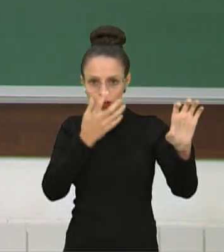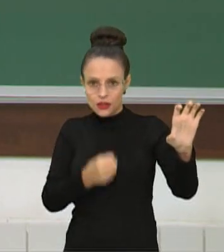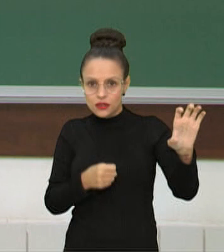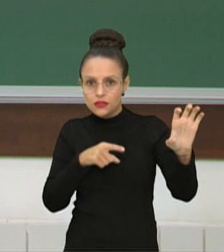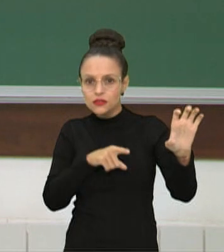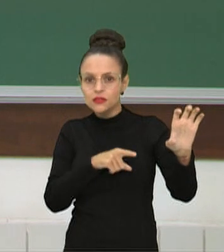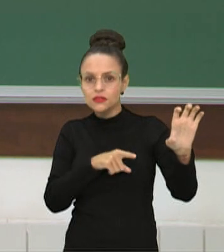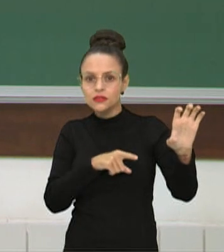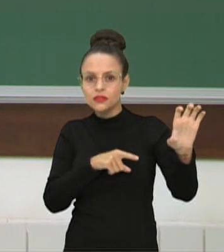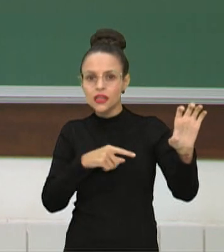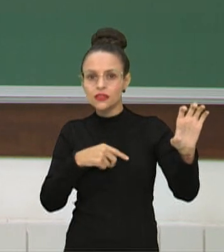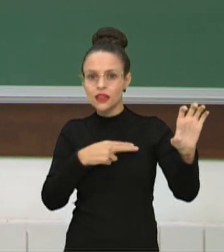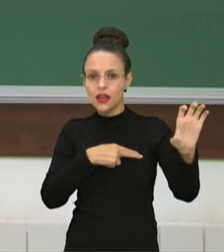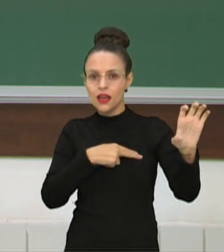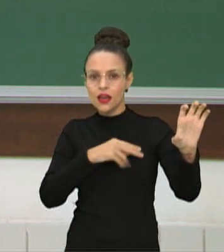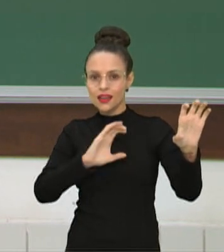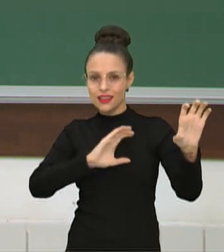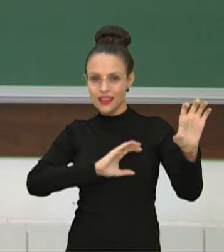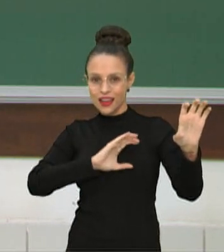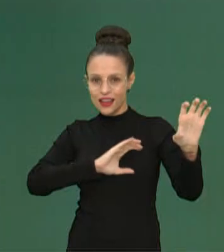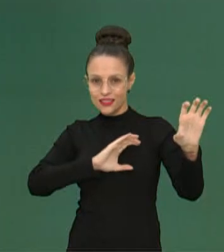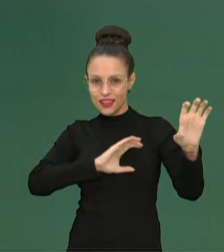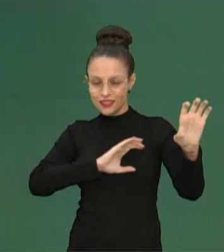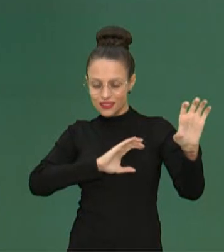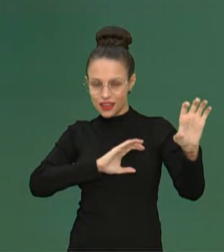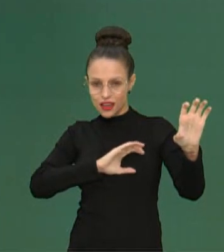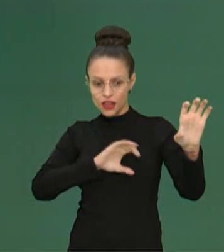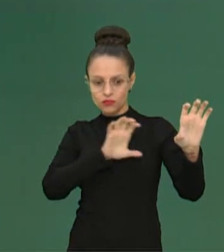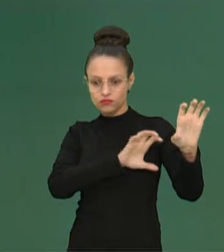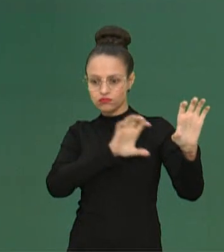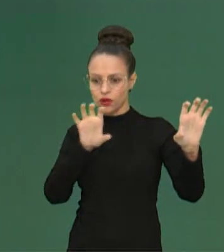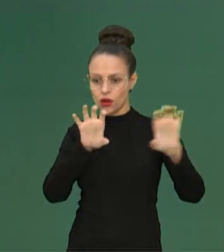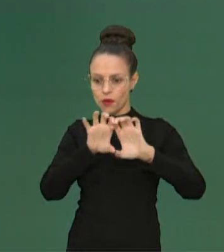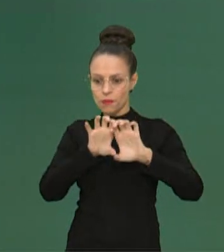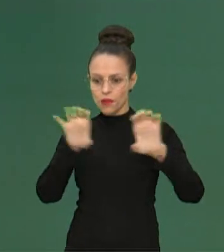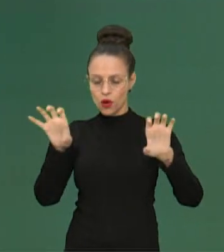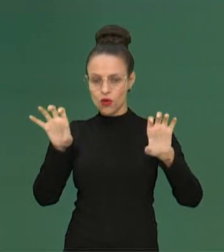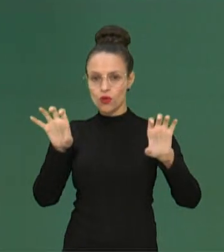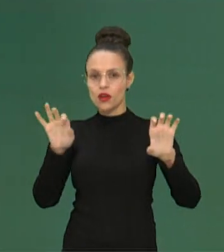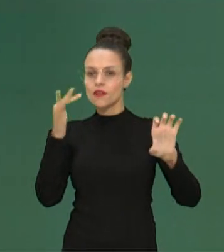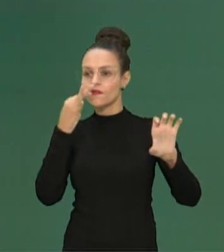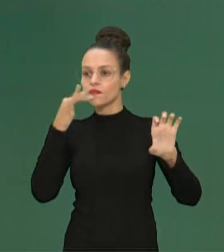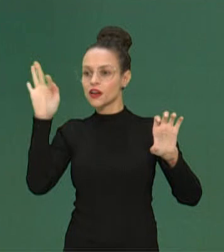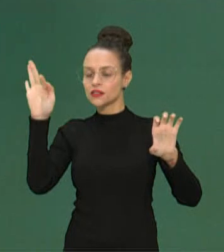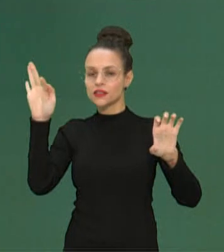aceitam que o Canadá se divida em dois, como a parte francesa e a parte